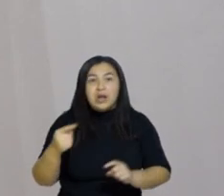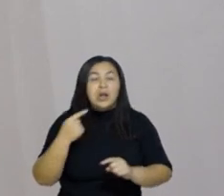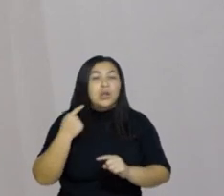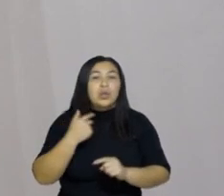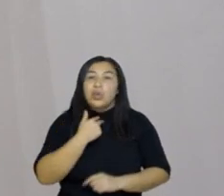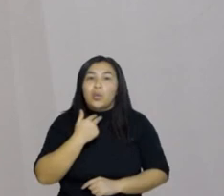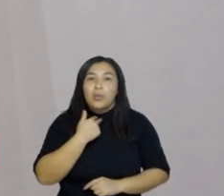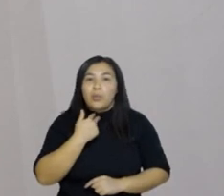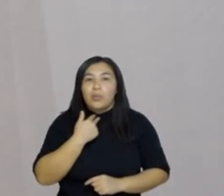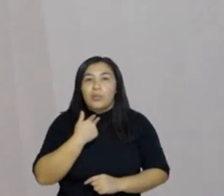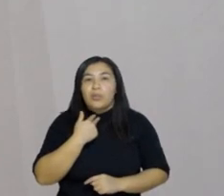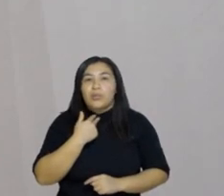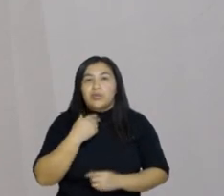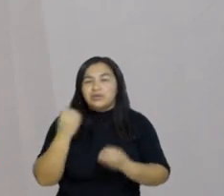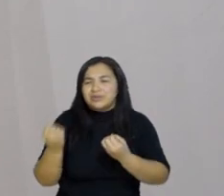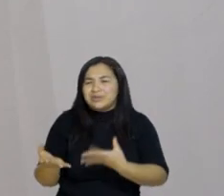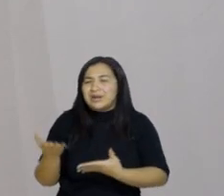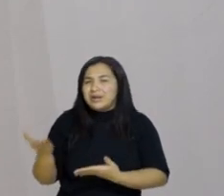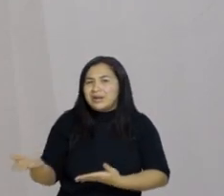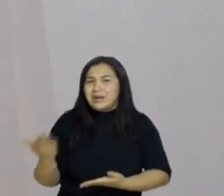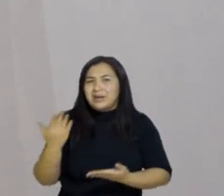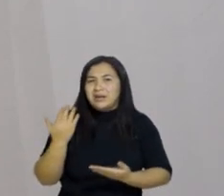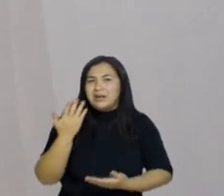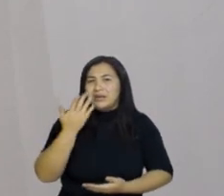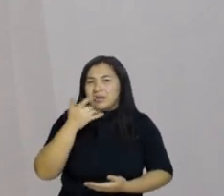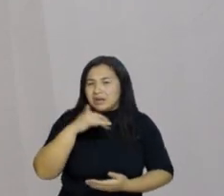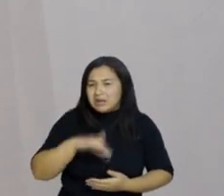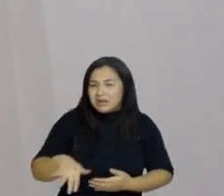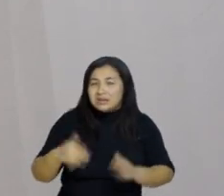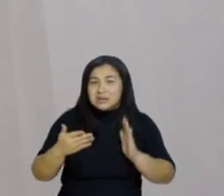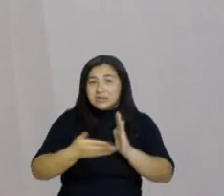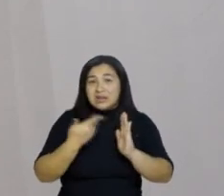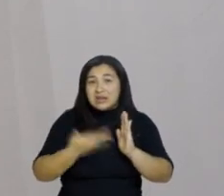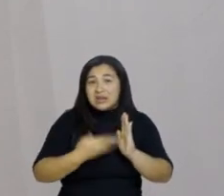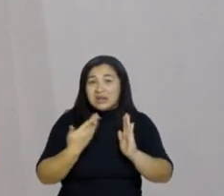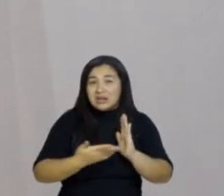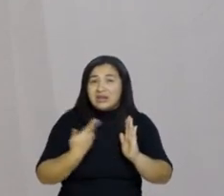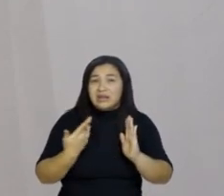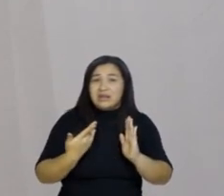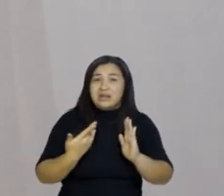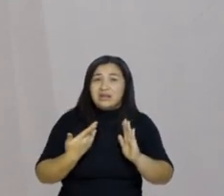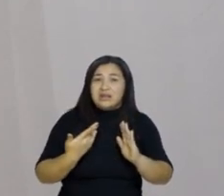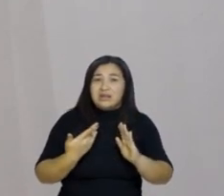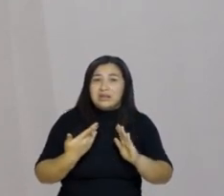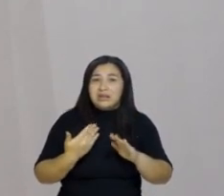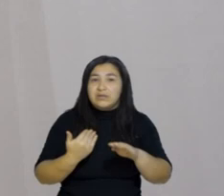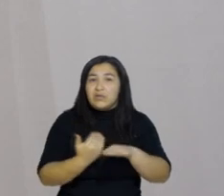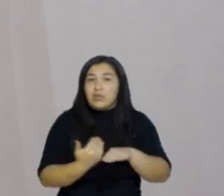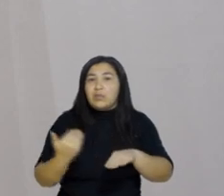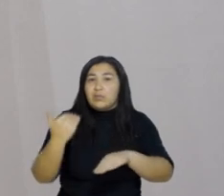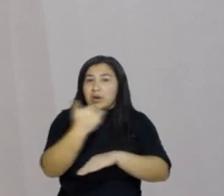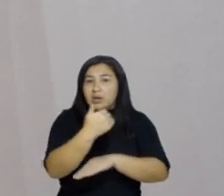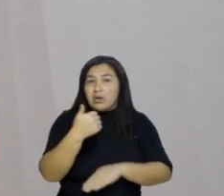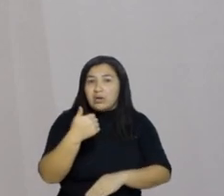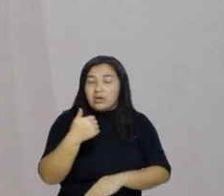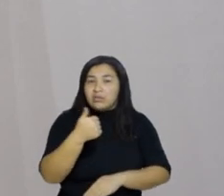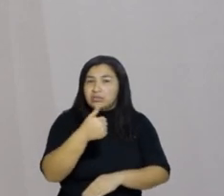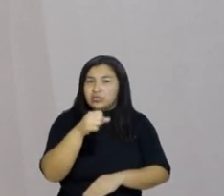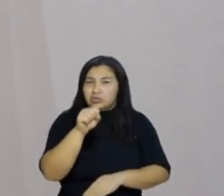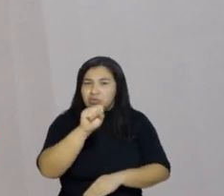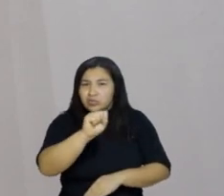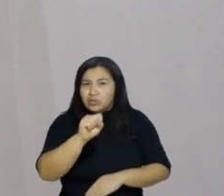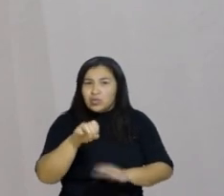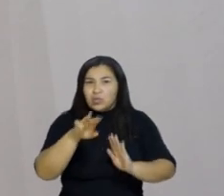que estar na mão de crianças, na mão de adolescentes, livros ou literatura, matérias que